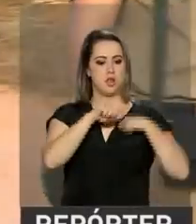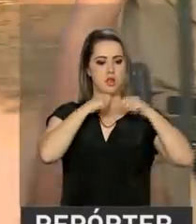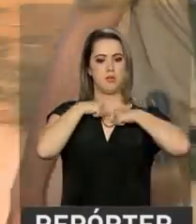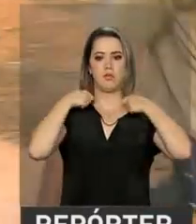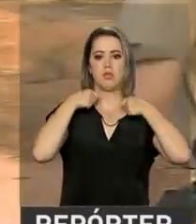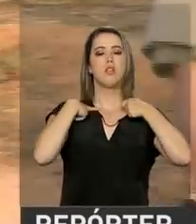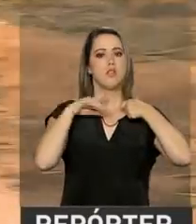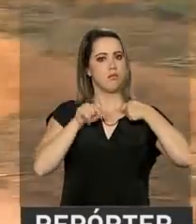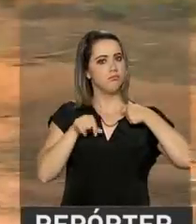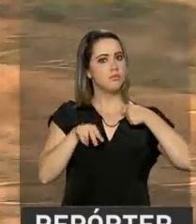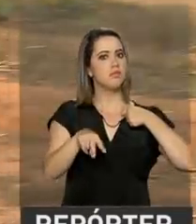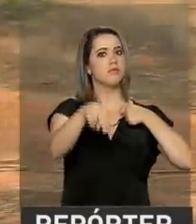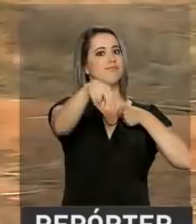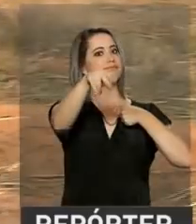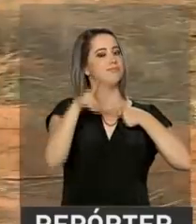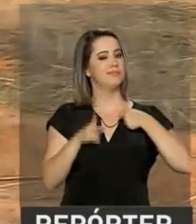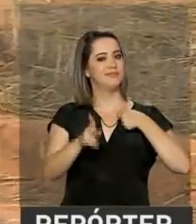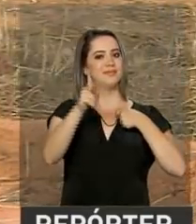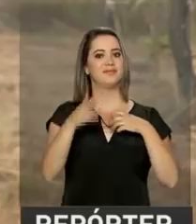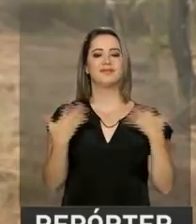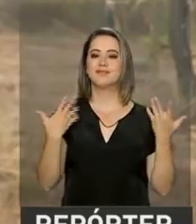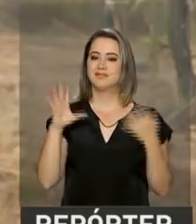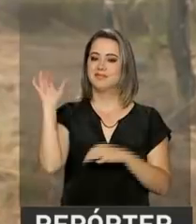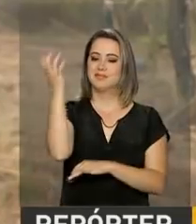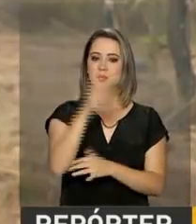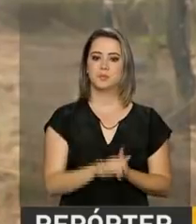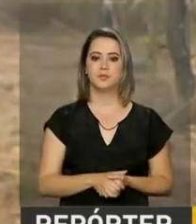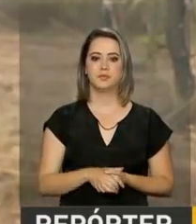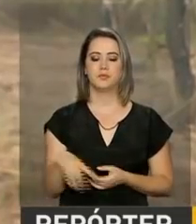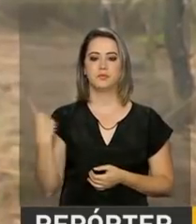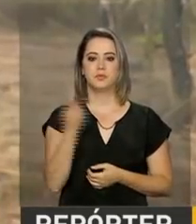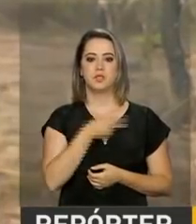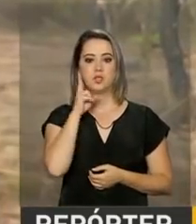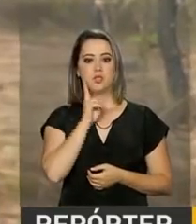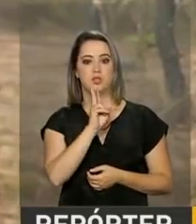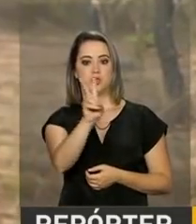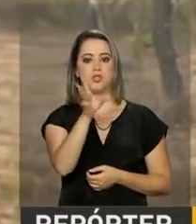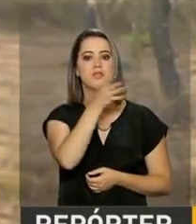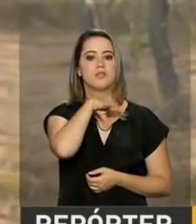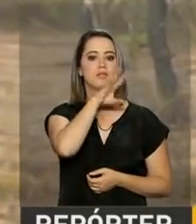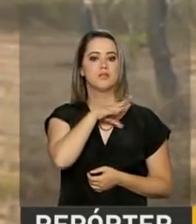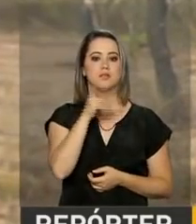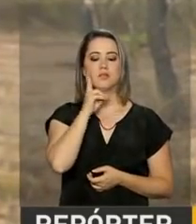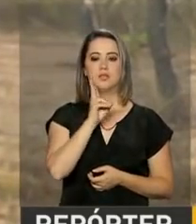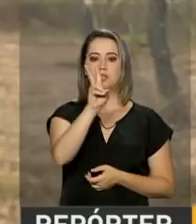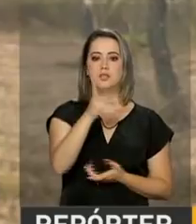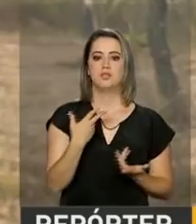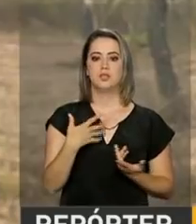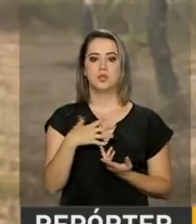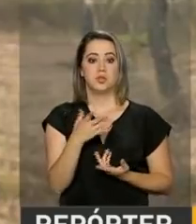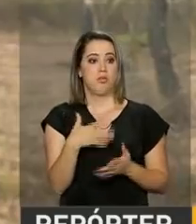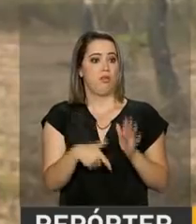não perde a chance de fazer uma caminhada na natureza. É uma aventura. A gente encontra, às vezes, animais, a gente encontra coisas que a gente não